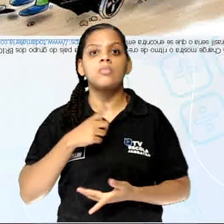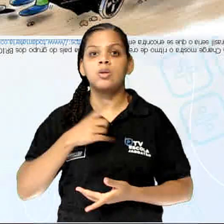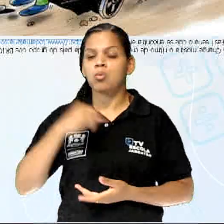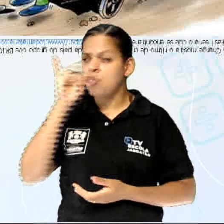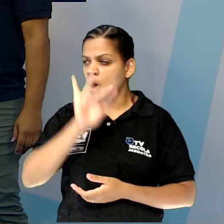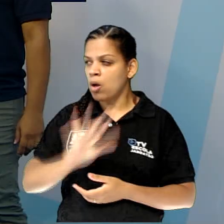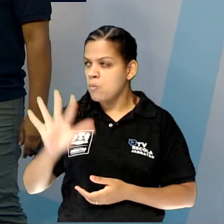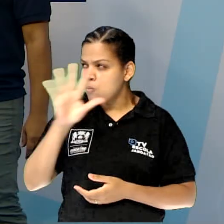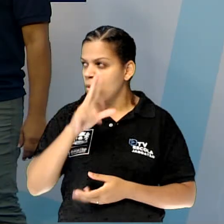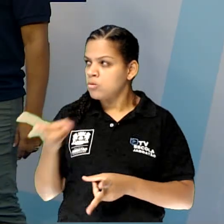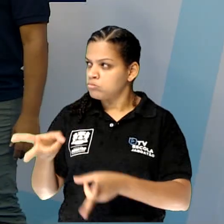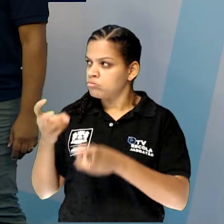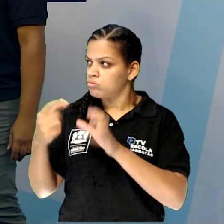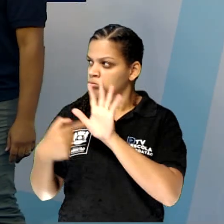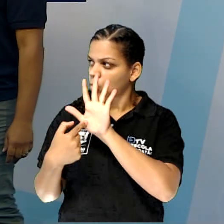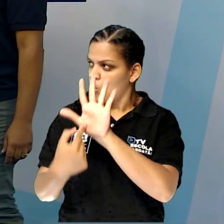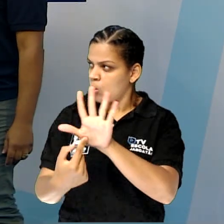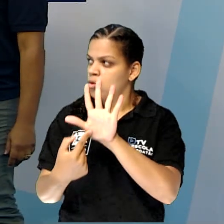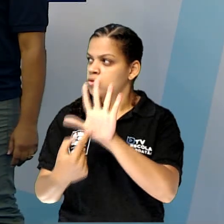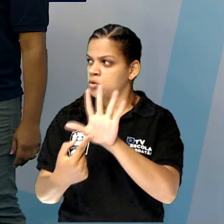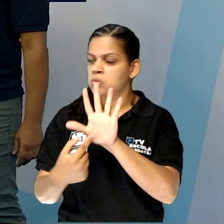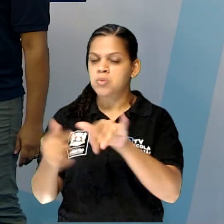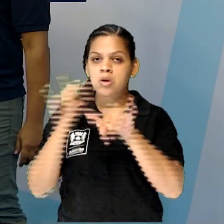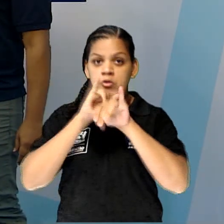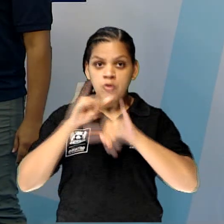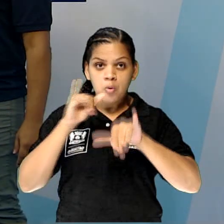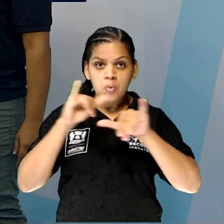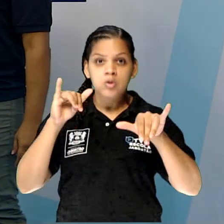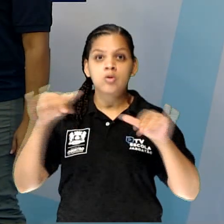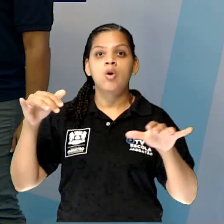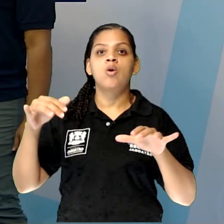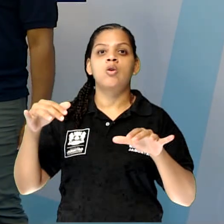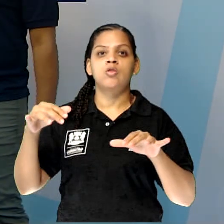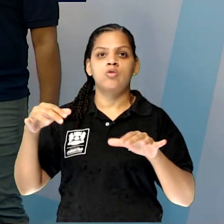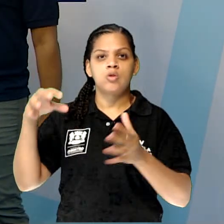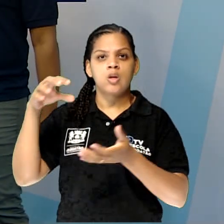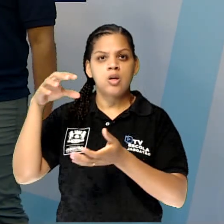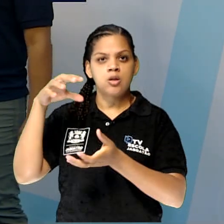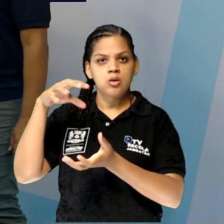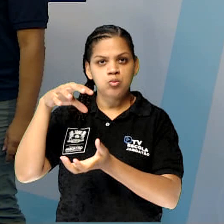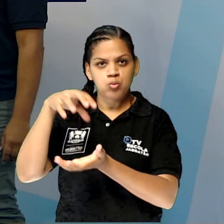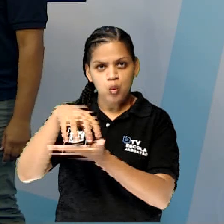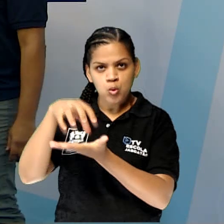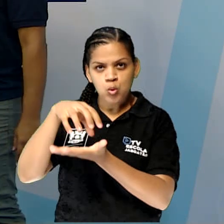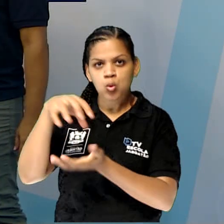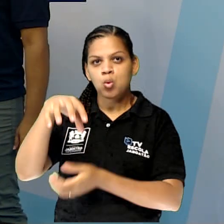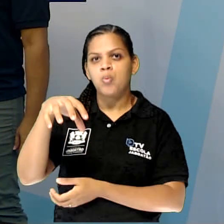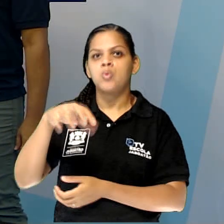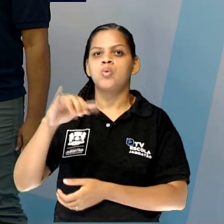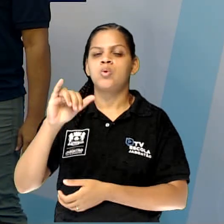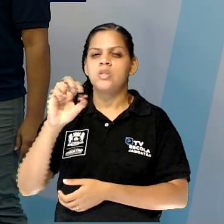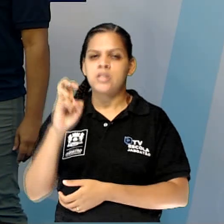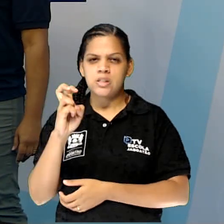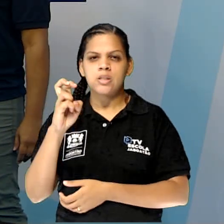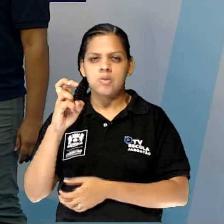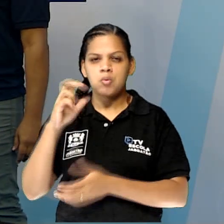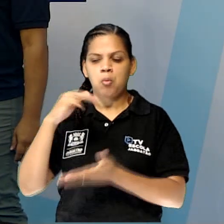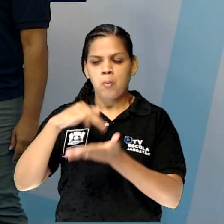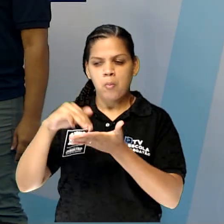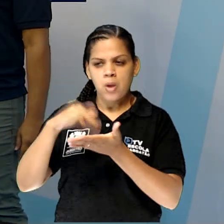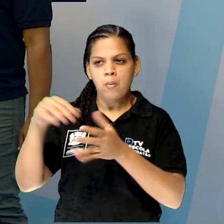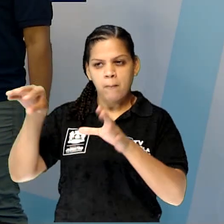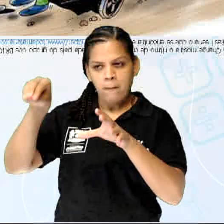bem essa informação. A gente vai ter aí o grupo dos 5 membros do BRICS e o Brasil aqui